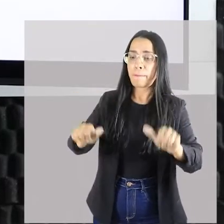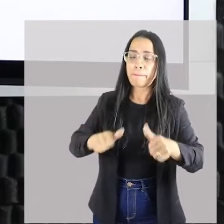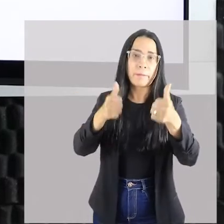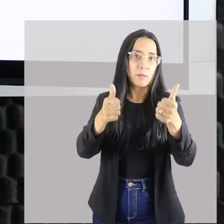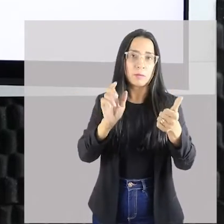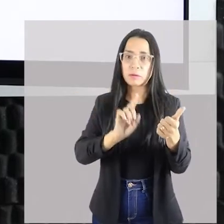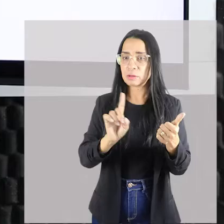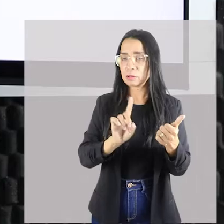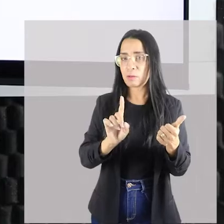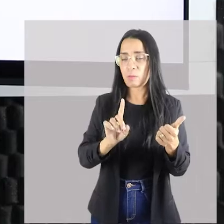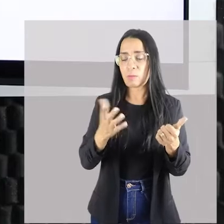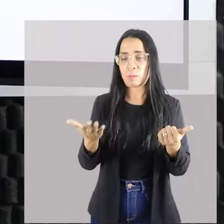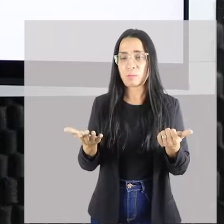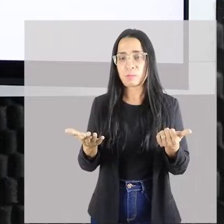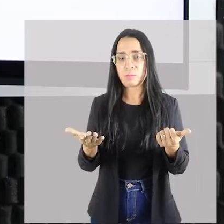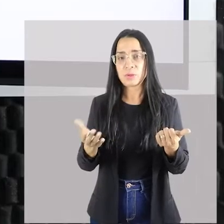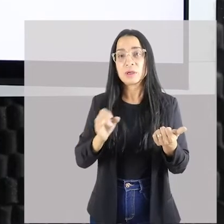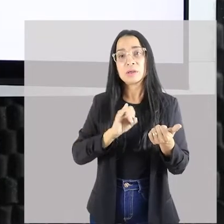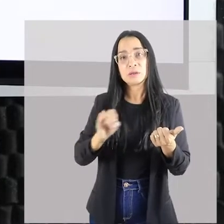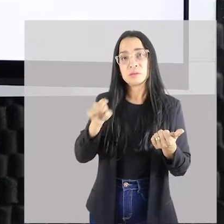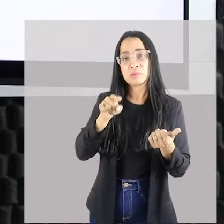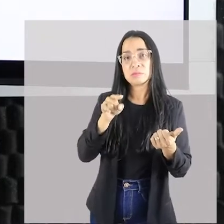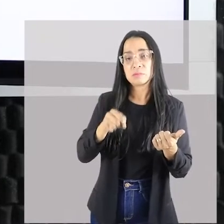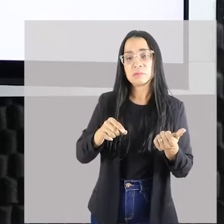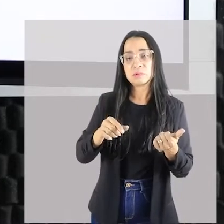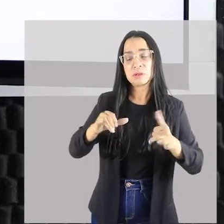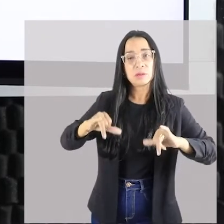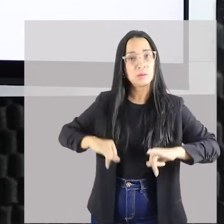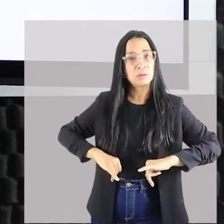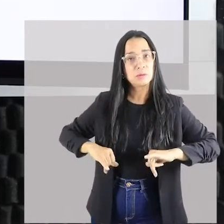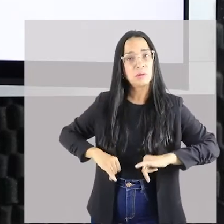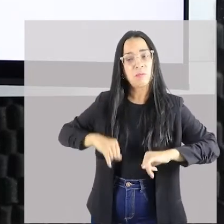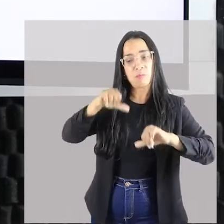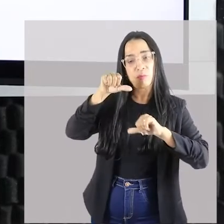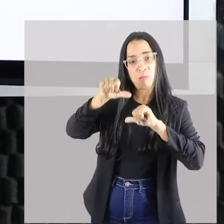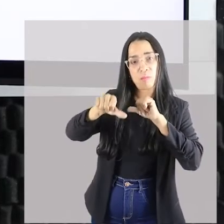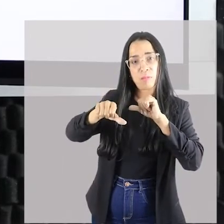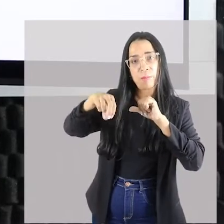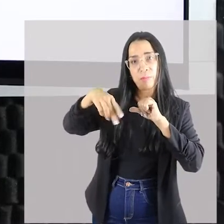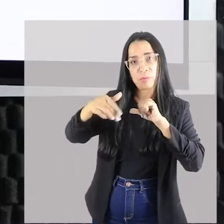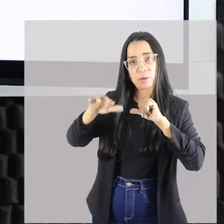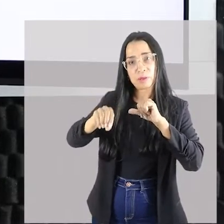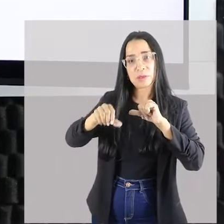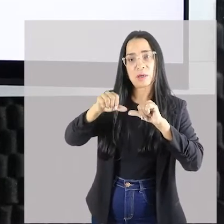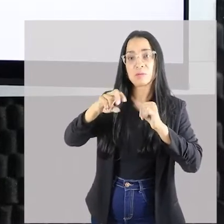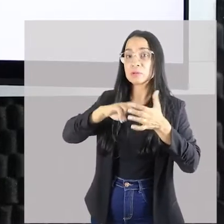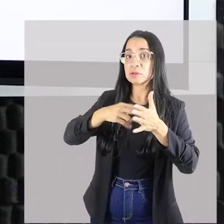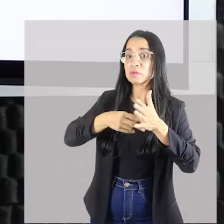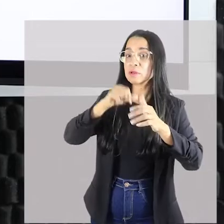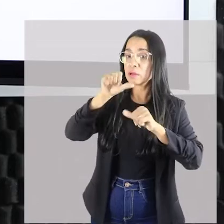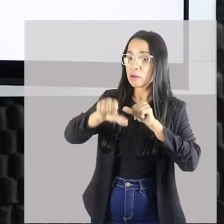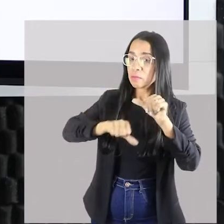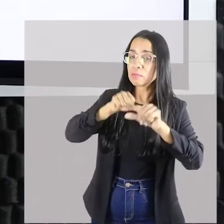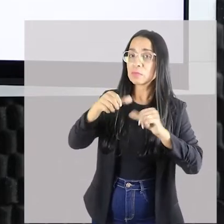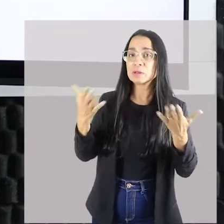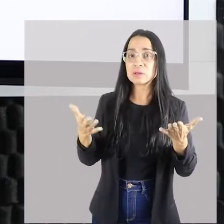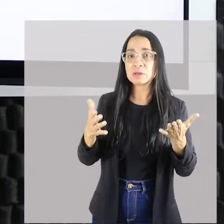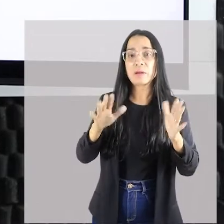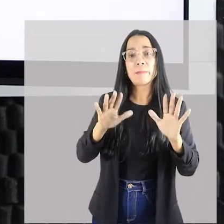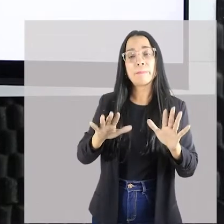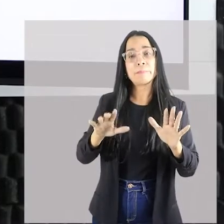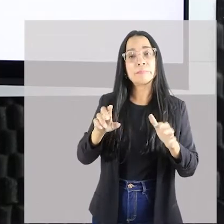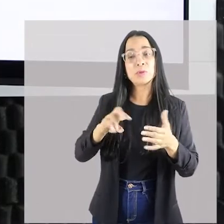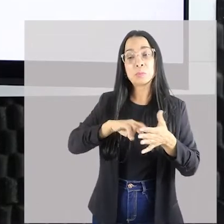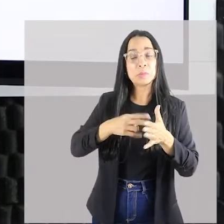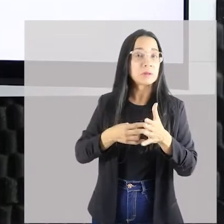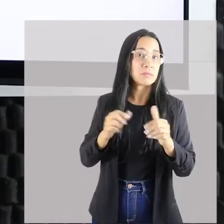uma mutação, você muda. Se você vai mudar, né, para algo bom ou algo ruim, a gente não sabe, tá certo? Mas a gente entende que